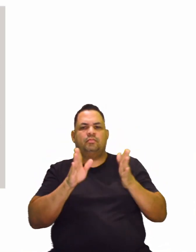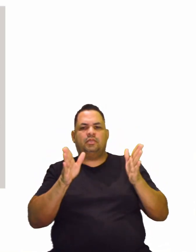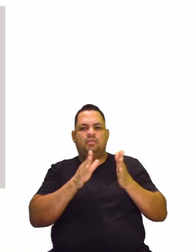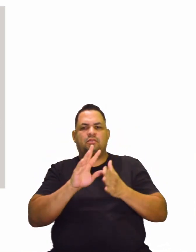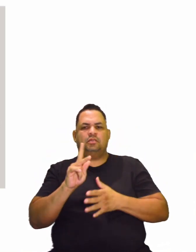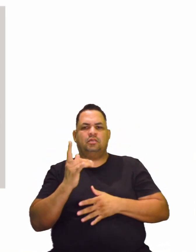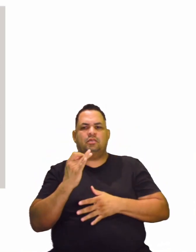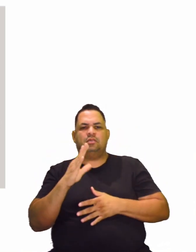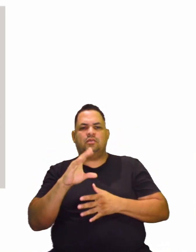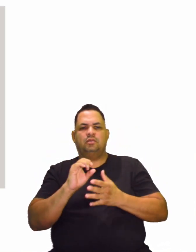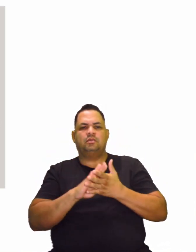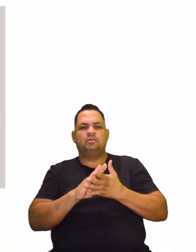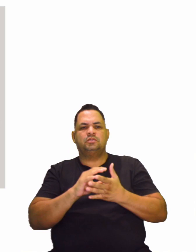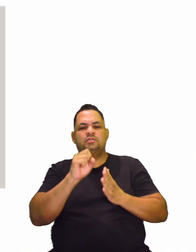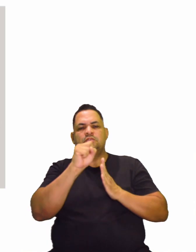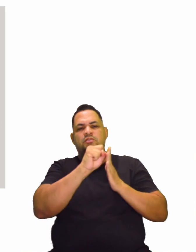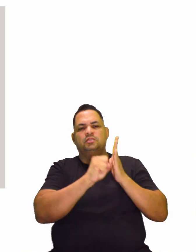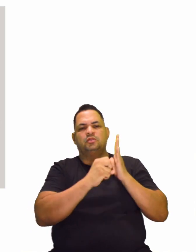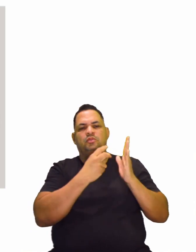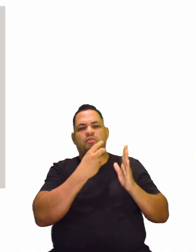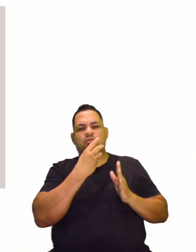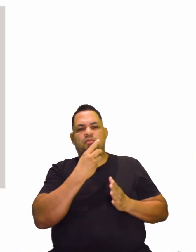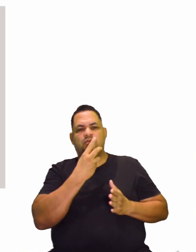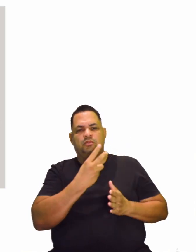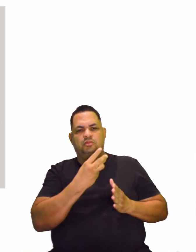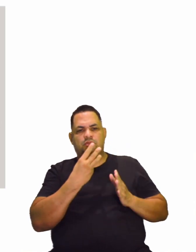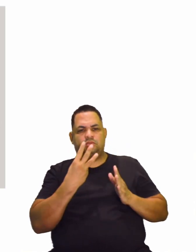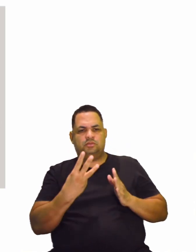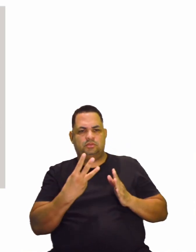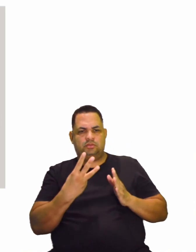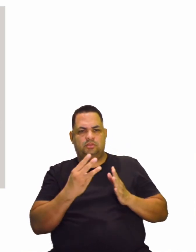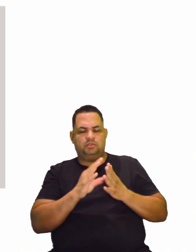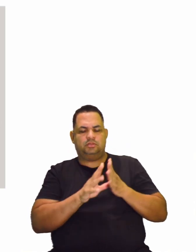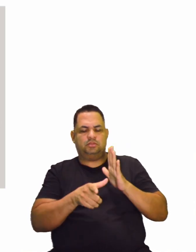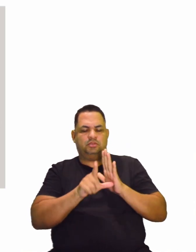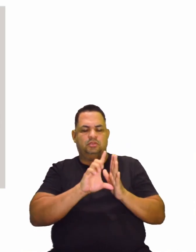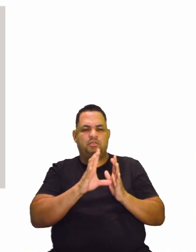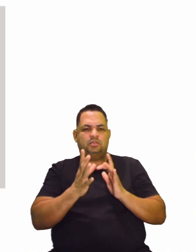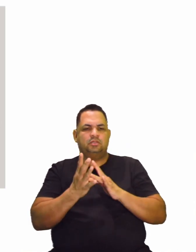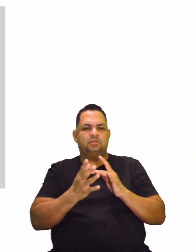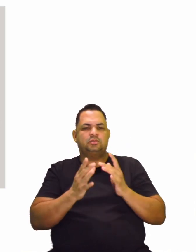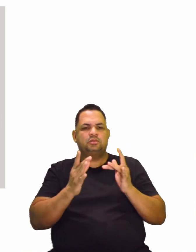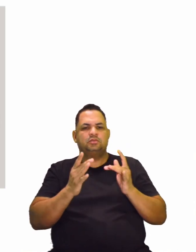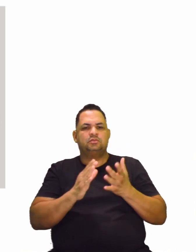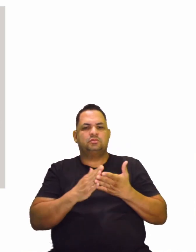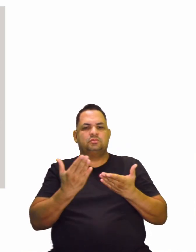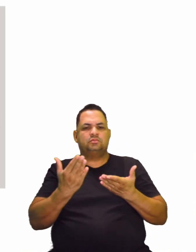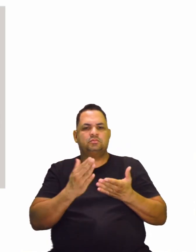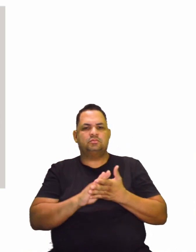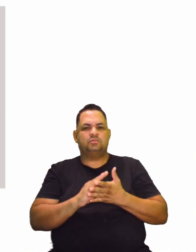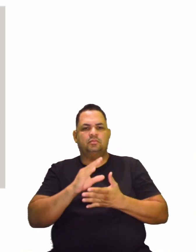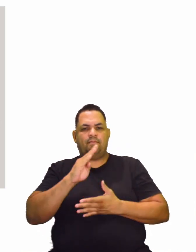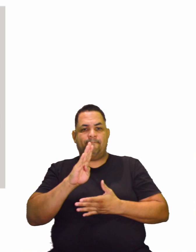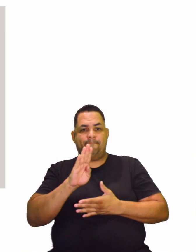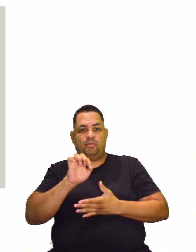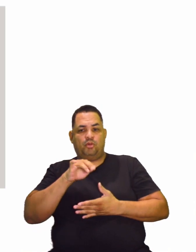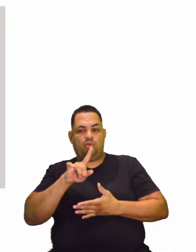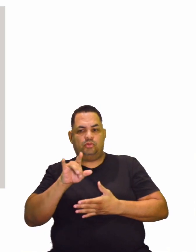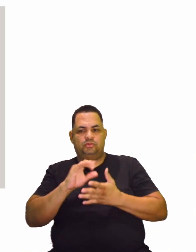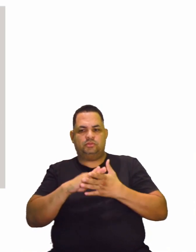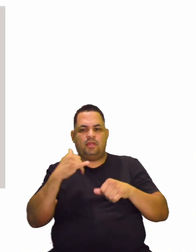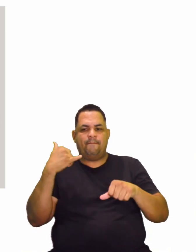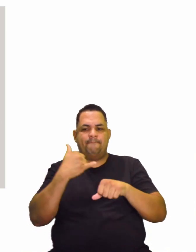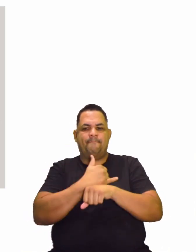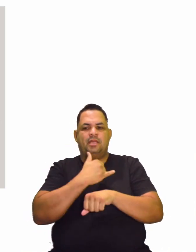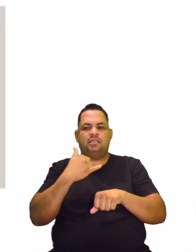séculos 3 e 2 a.C. Eu falei de mármore, mas é de bronze. Bronze, então metal. Então,